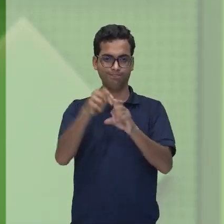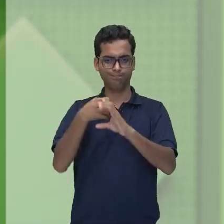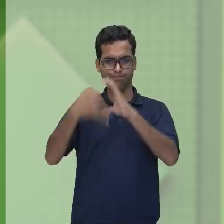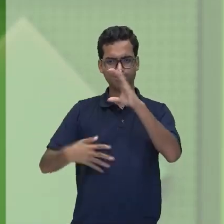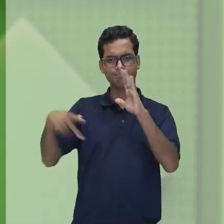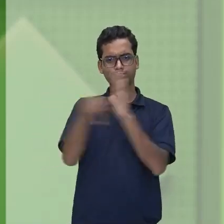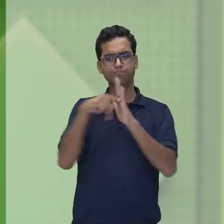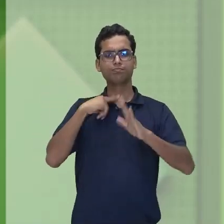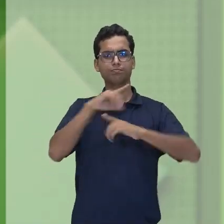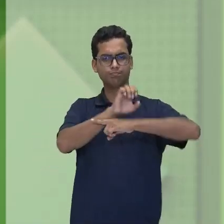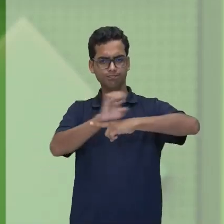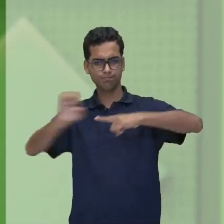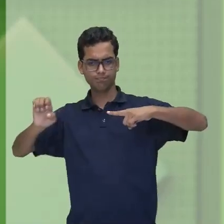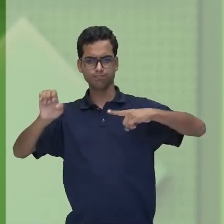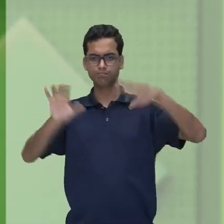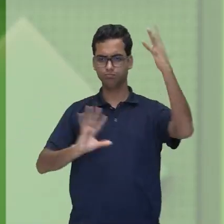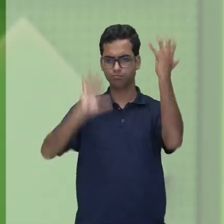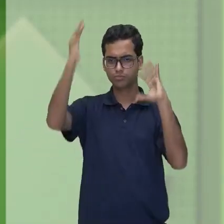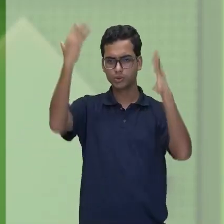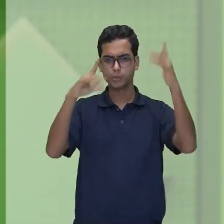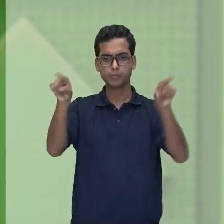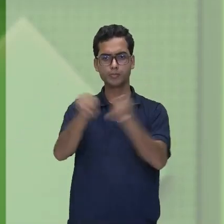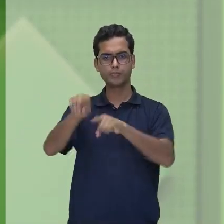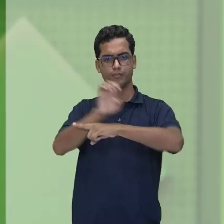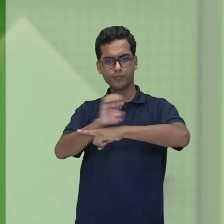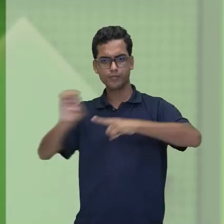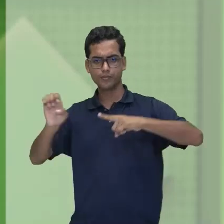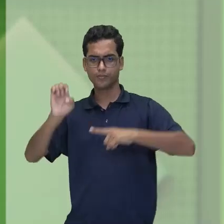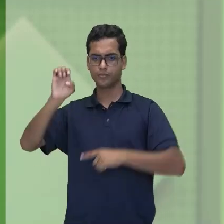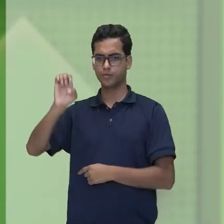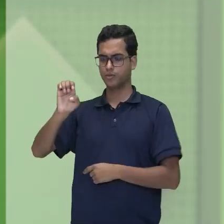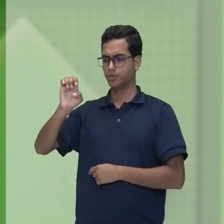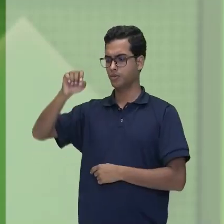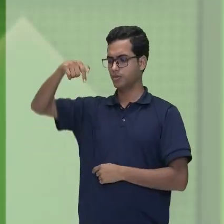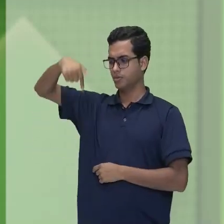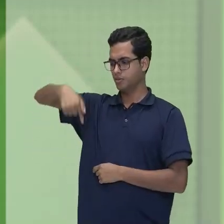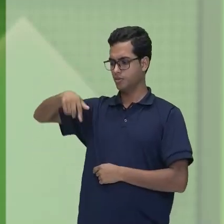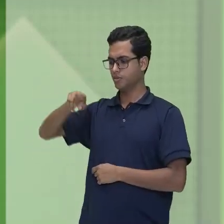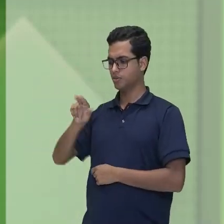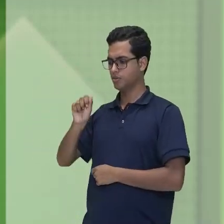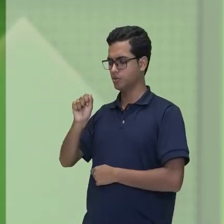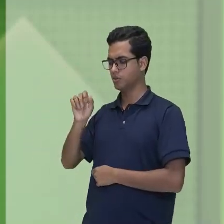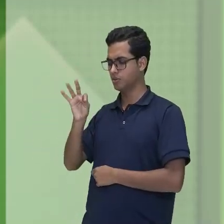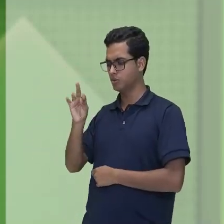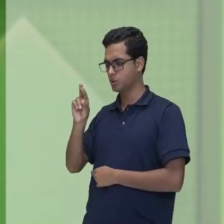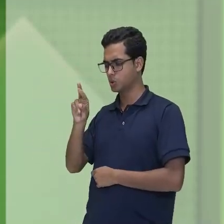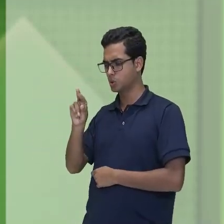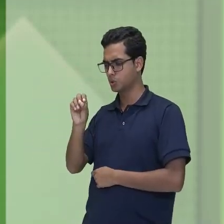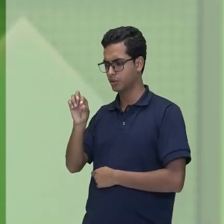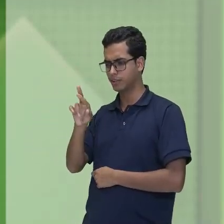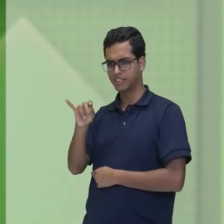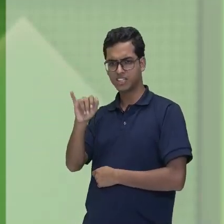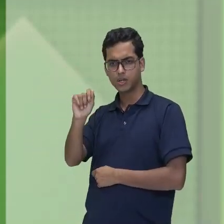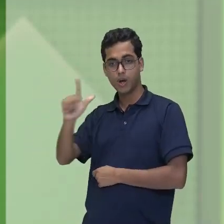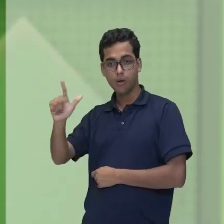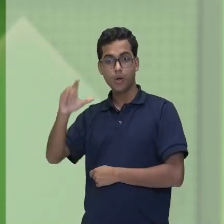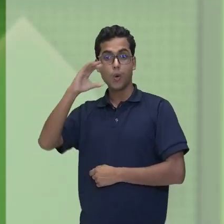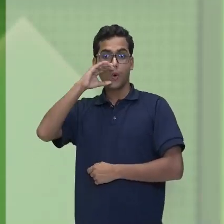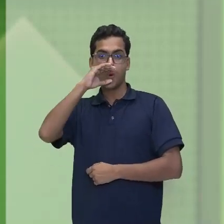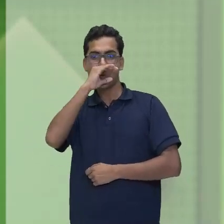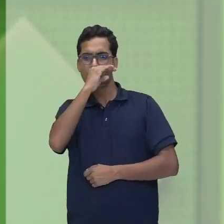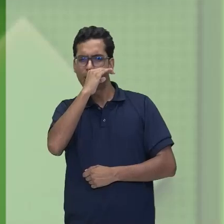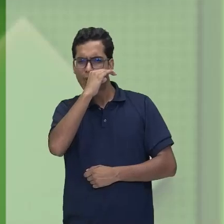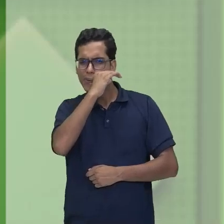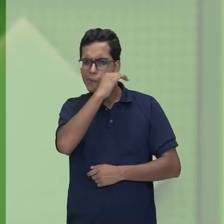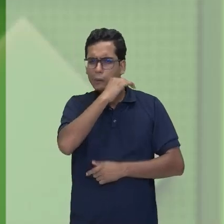clima equatorial. Tá? Então, esse clima equatorial já é, por si só, bastante quente e úmido. E úmido por